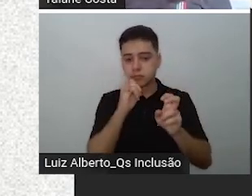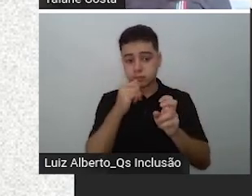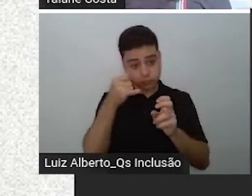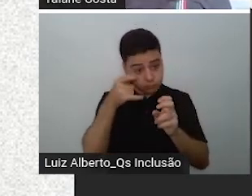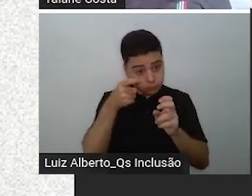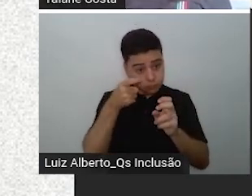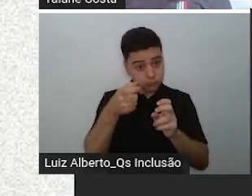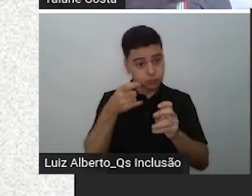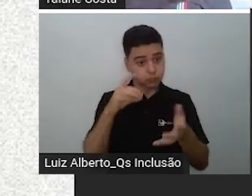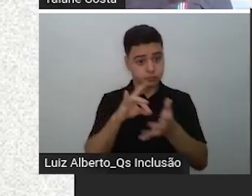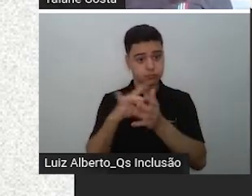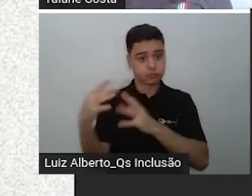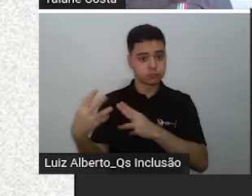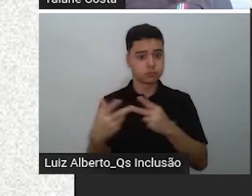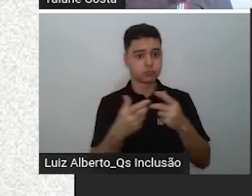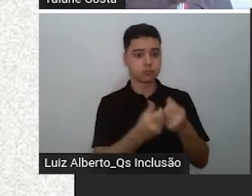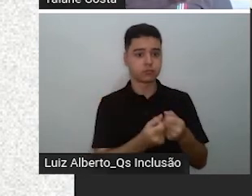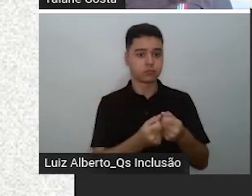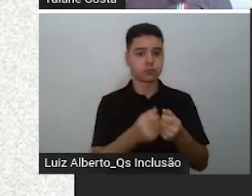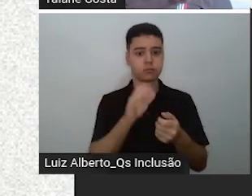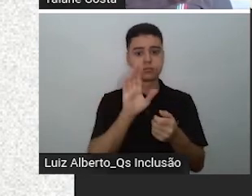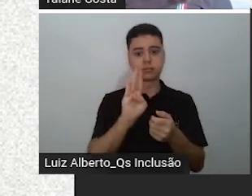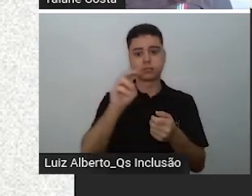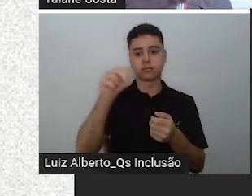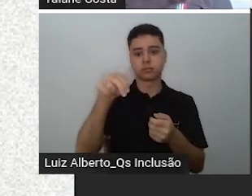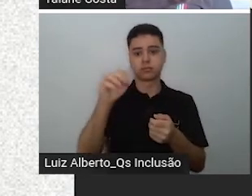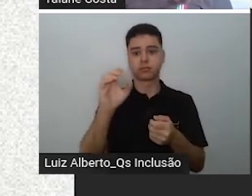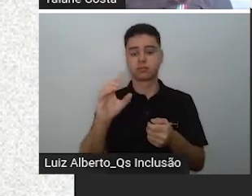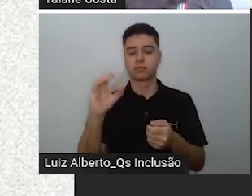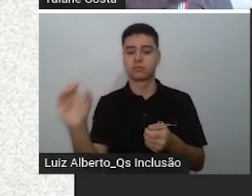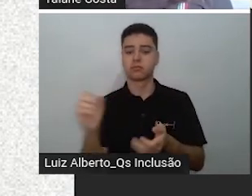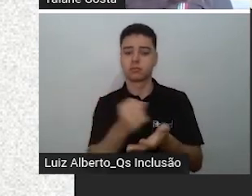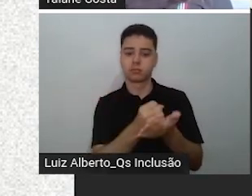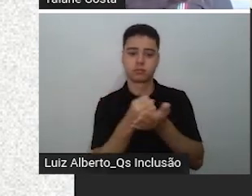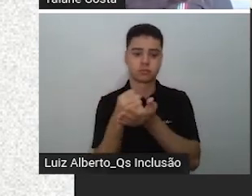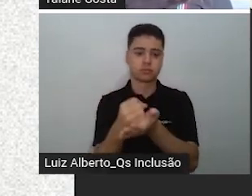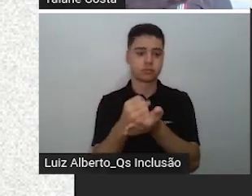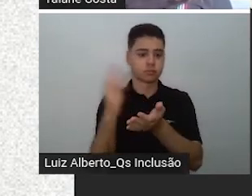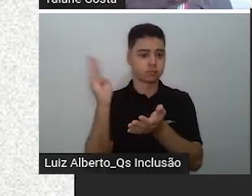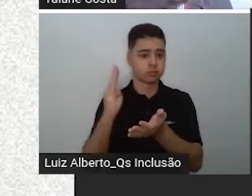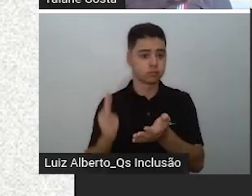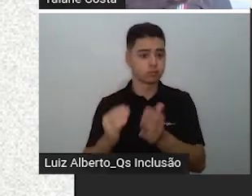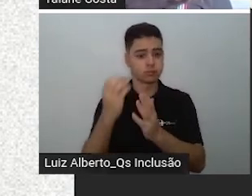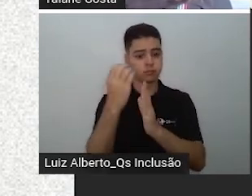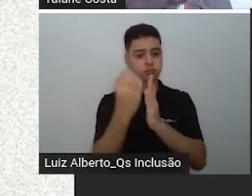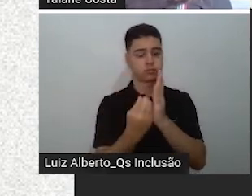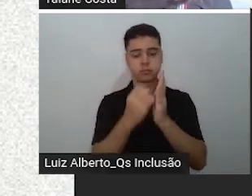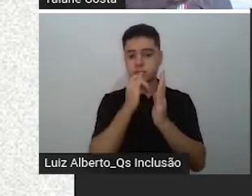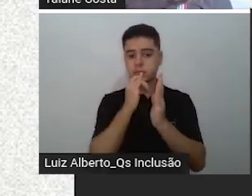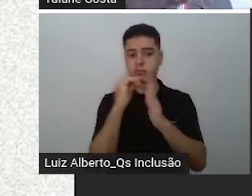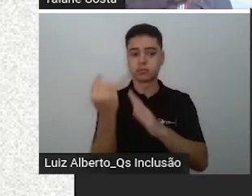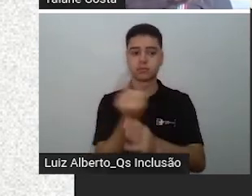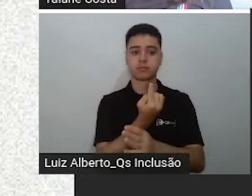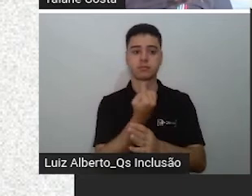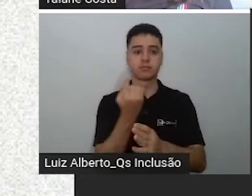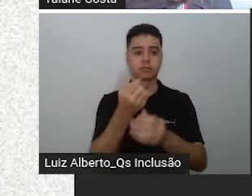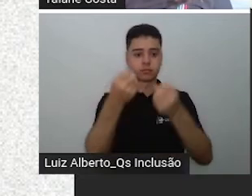interessante, e o BNCC, que é a Base Nacional Curricular. Então, a gente vai falar um pouquinho